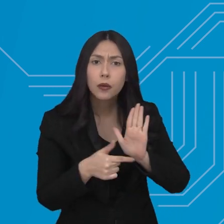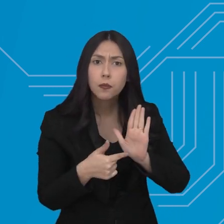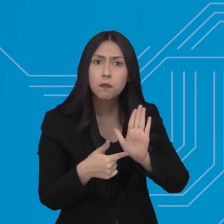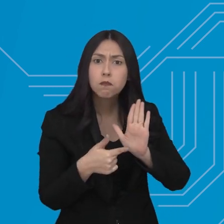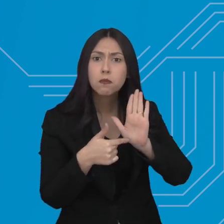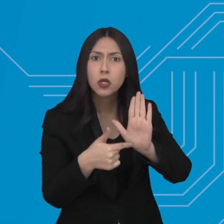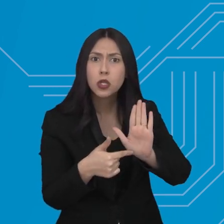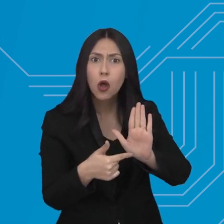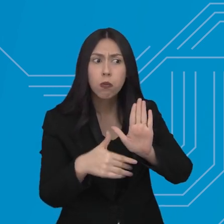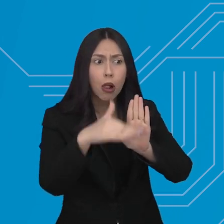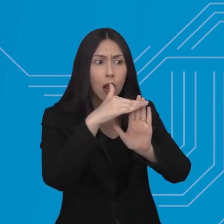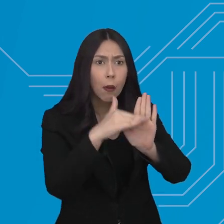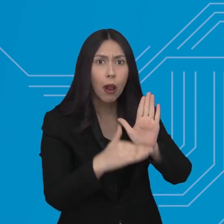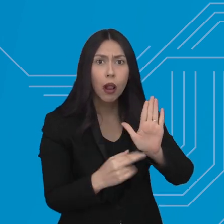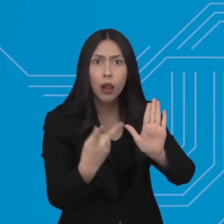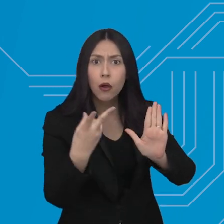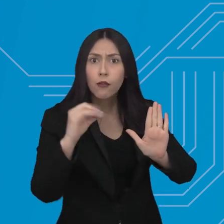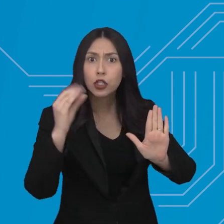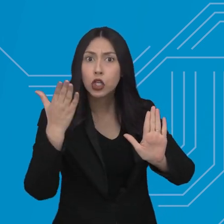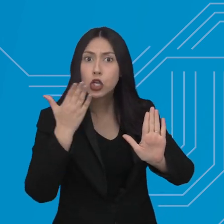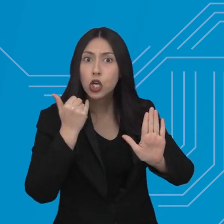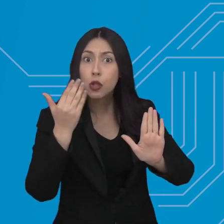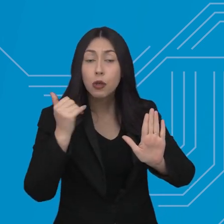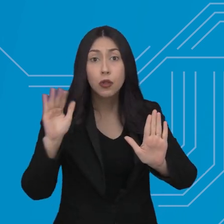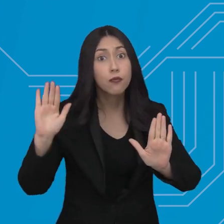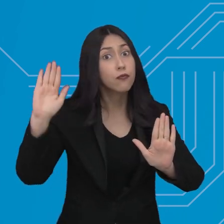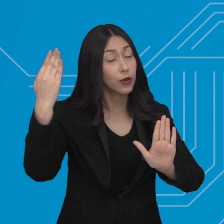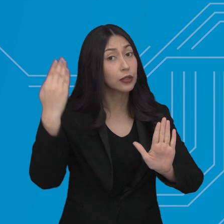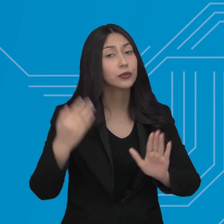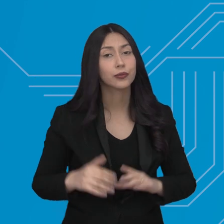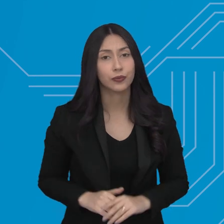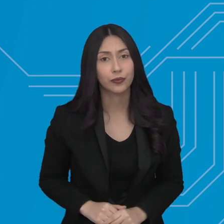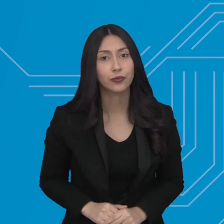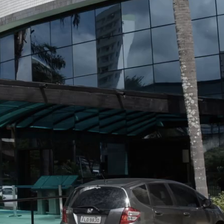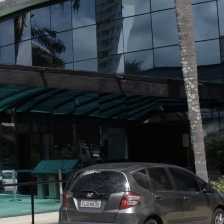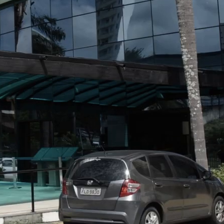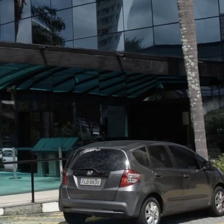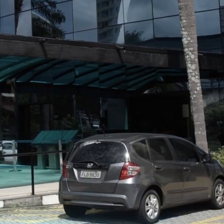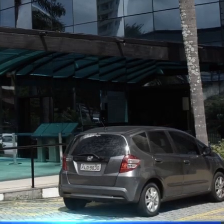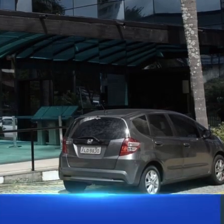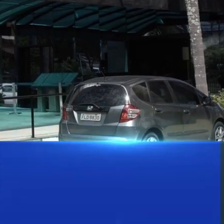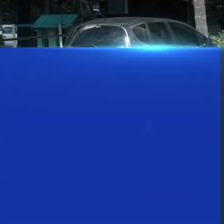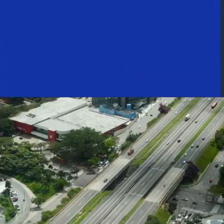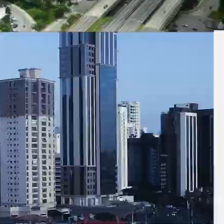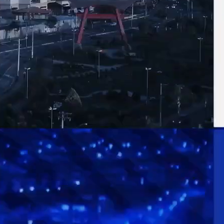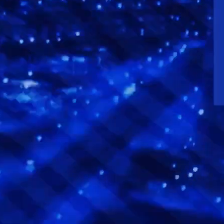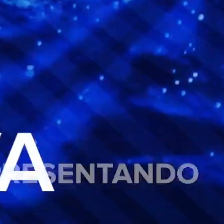apontou pelo menos 20 produtos mais fraudados do mundo. É já já.